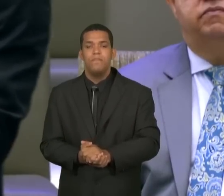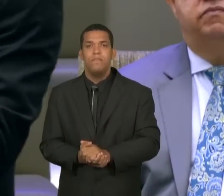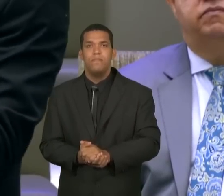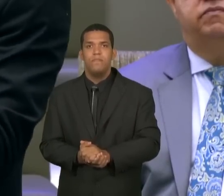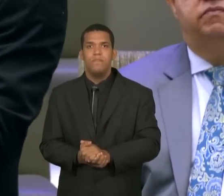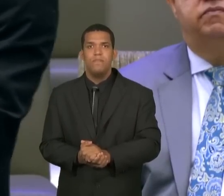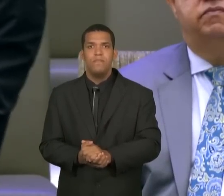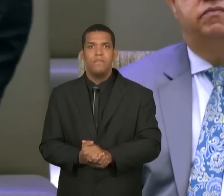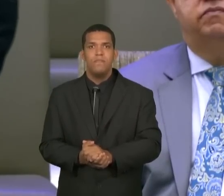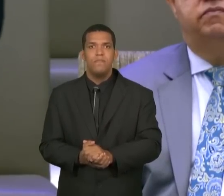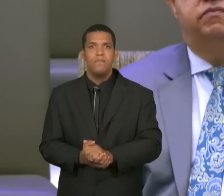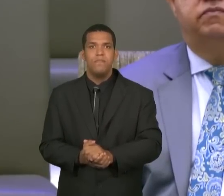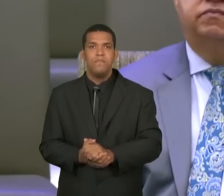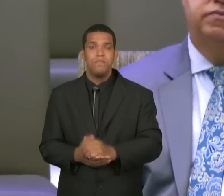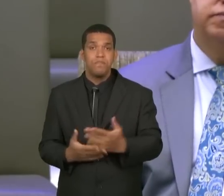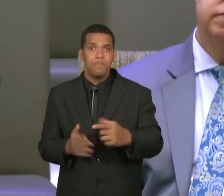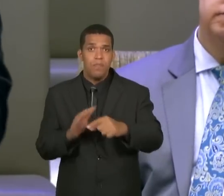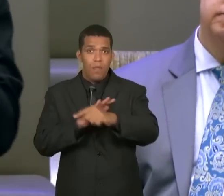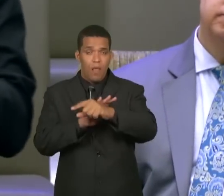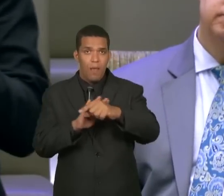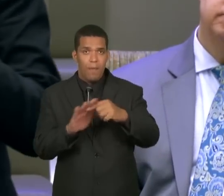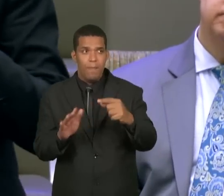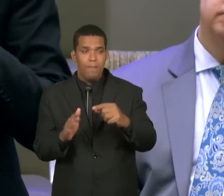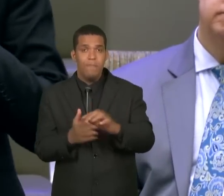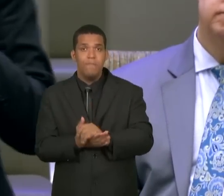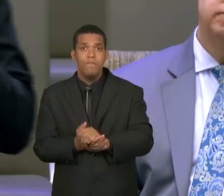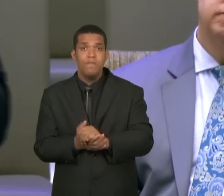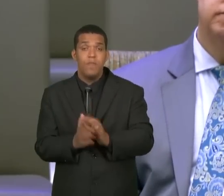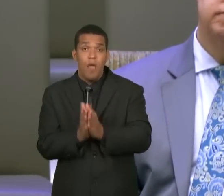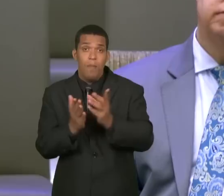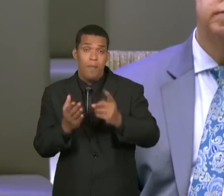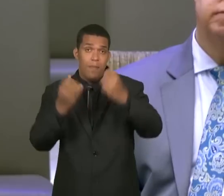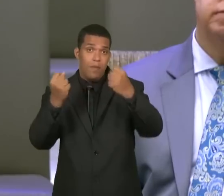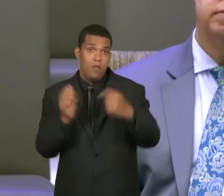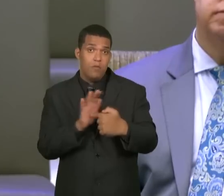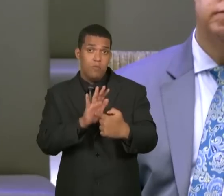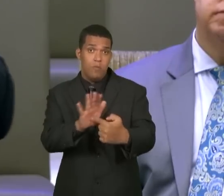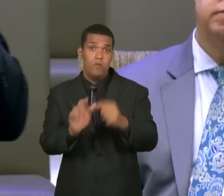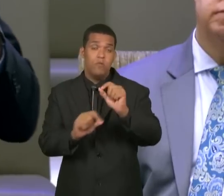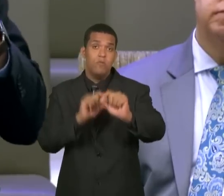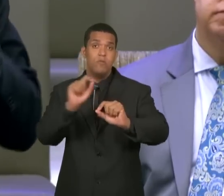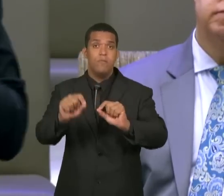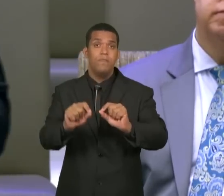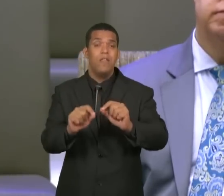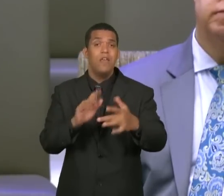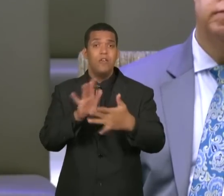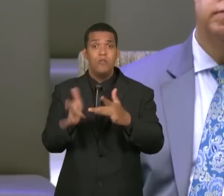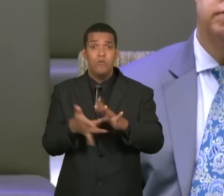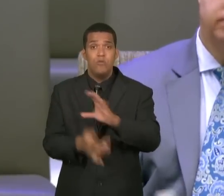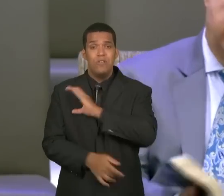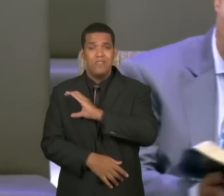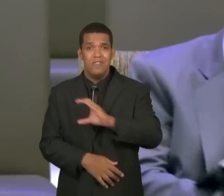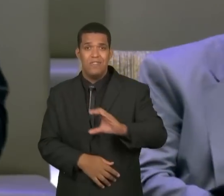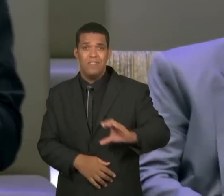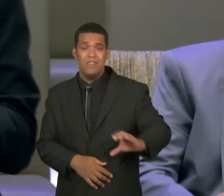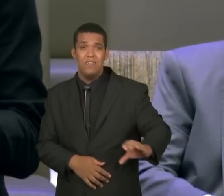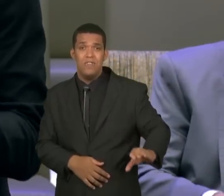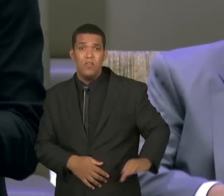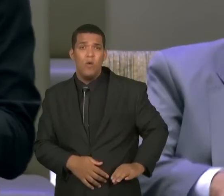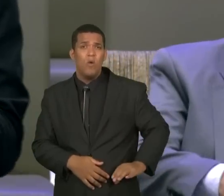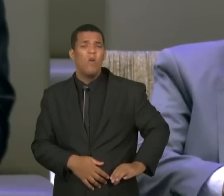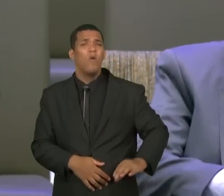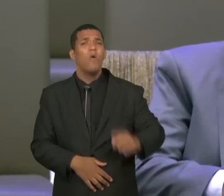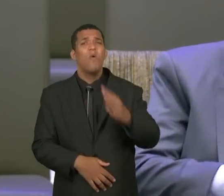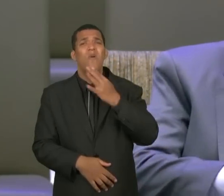palavra de Deus está nos mostrando que o Senhor Jesus Cristo ele conhece cada um